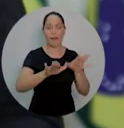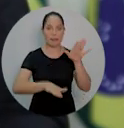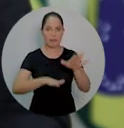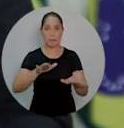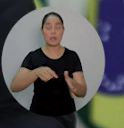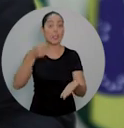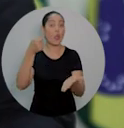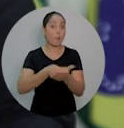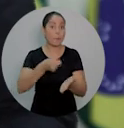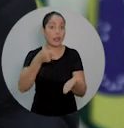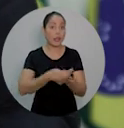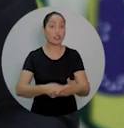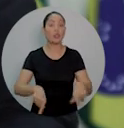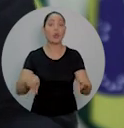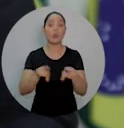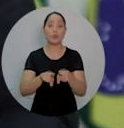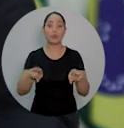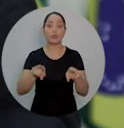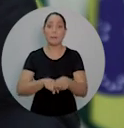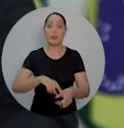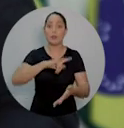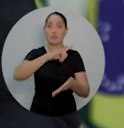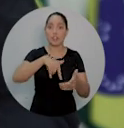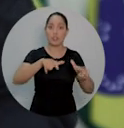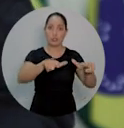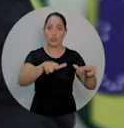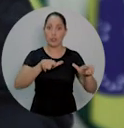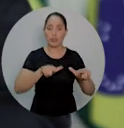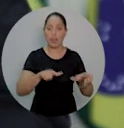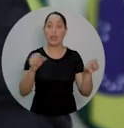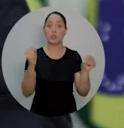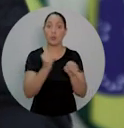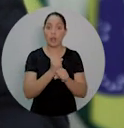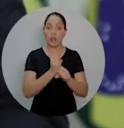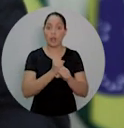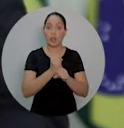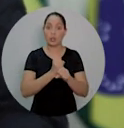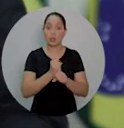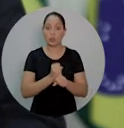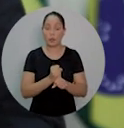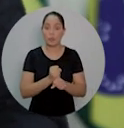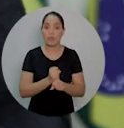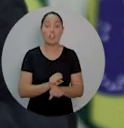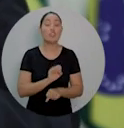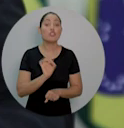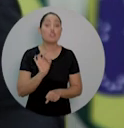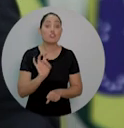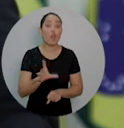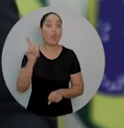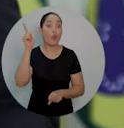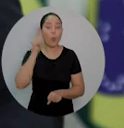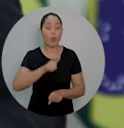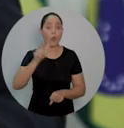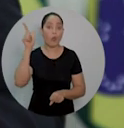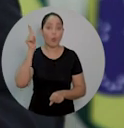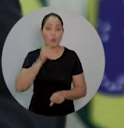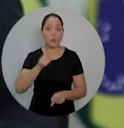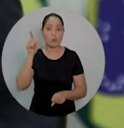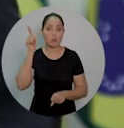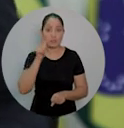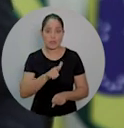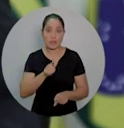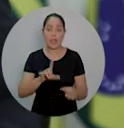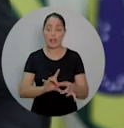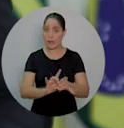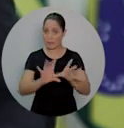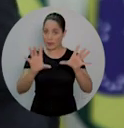disto, é obrigatório o porte do certificado de licenciamento anual ao conduzir o veículo, que somente será dispensado quando, no momento